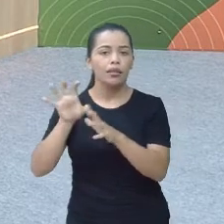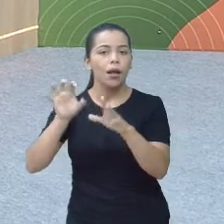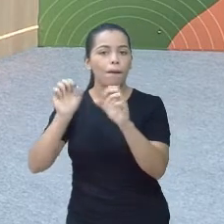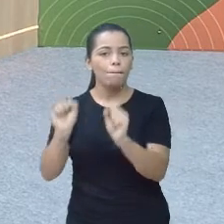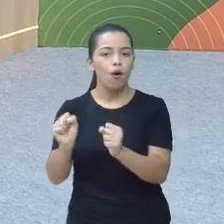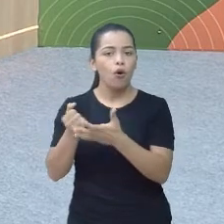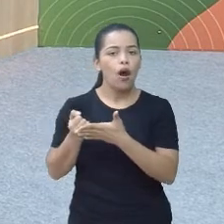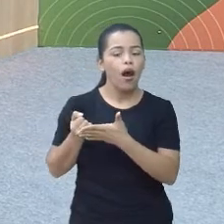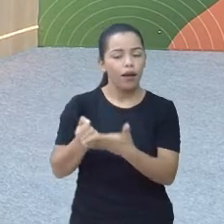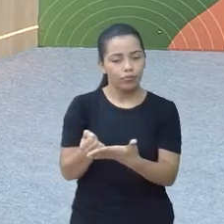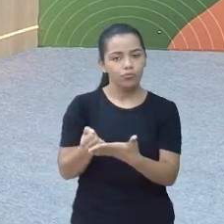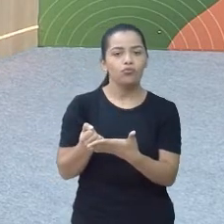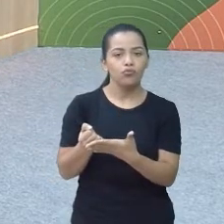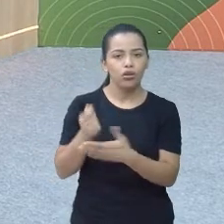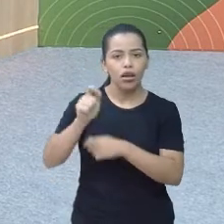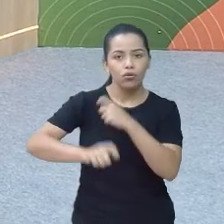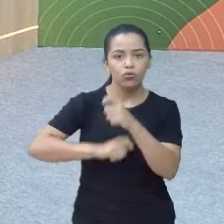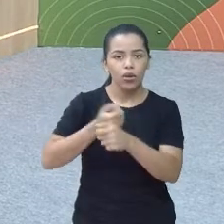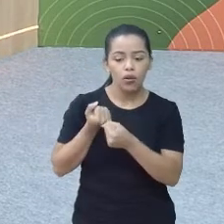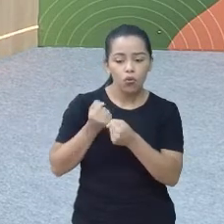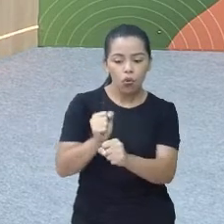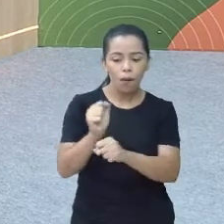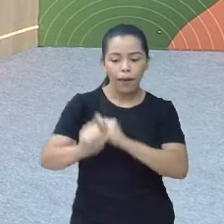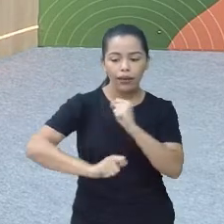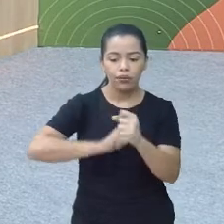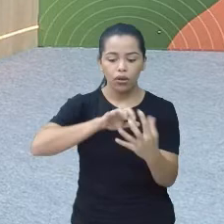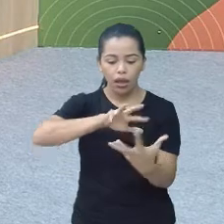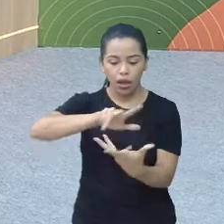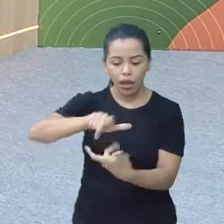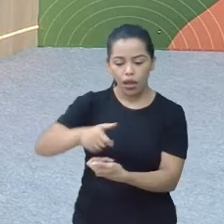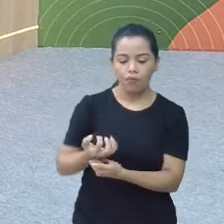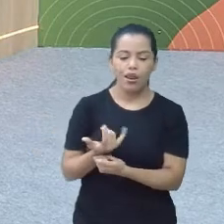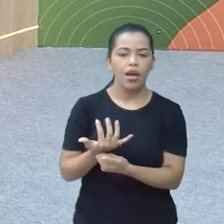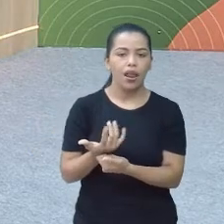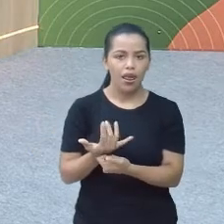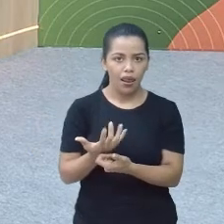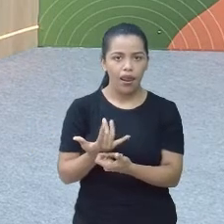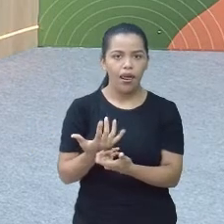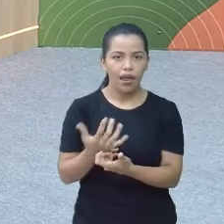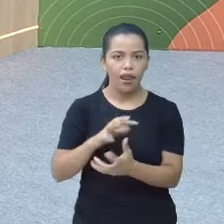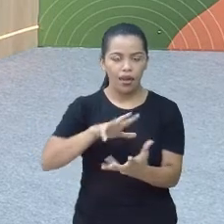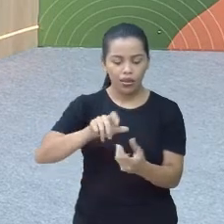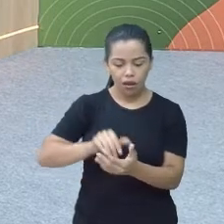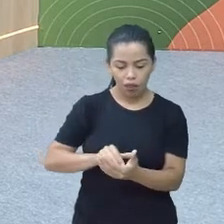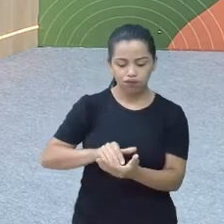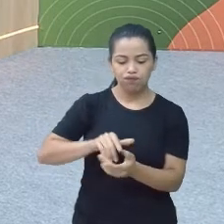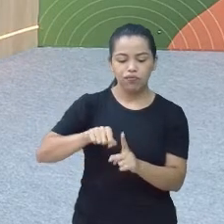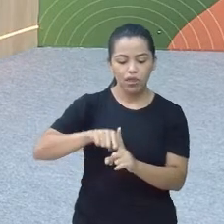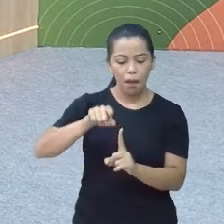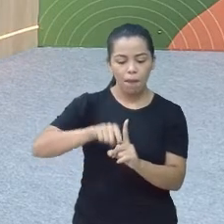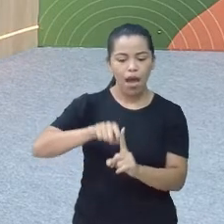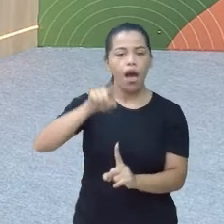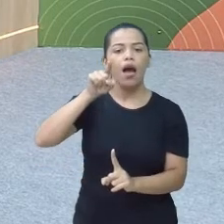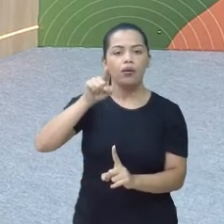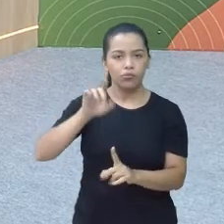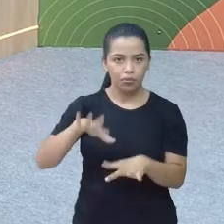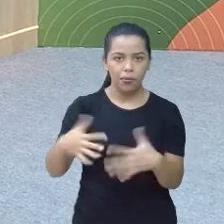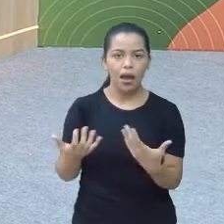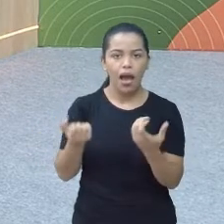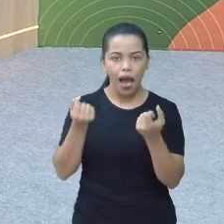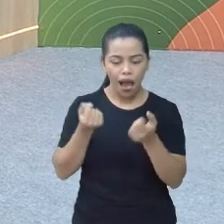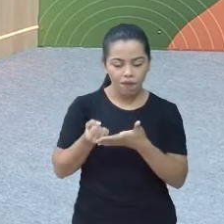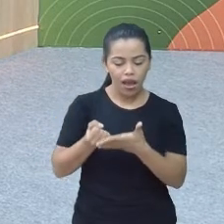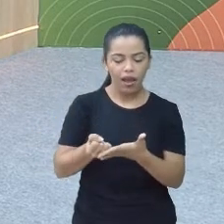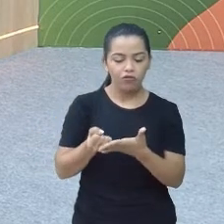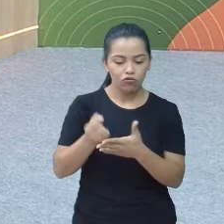no combate ao aquecimento global, por exemplo, né, em que a gente faz essa troca gasosa, troca um gás que tem efeito negativo